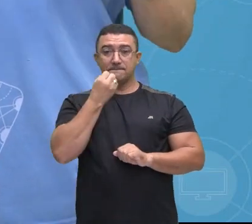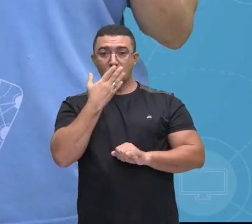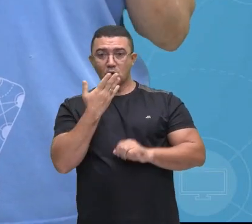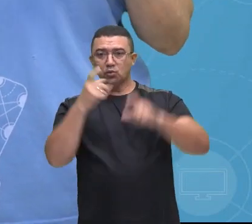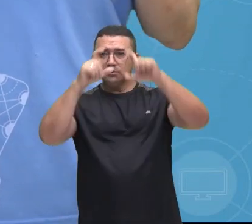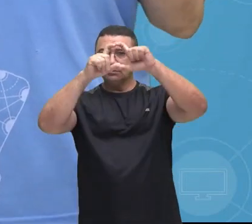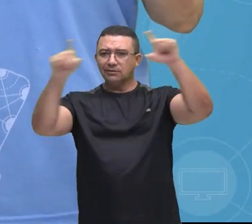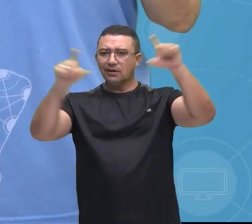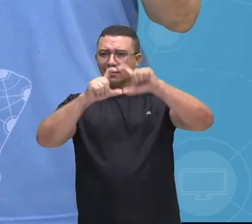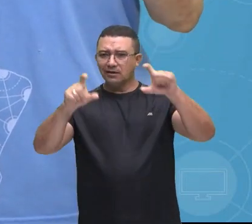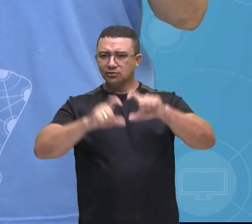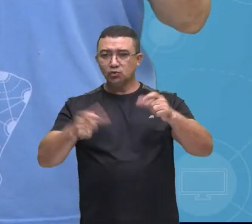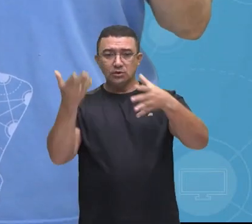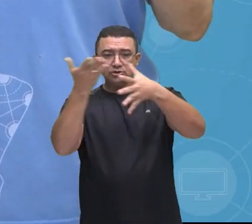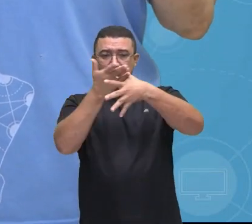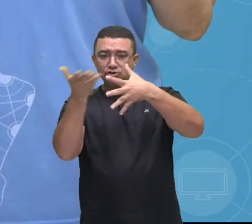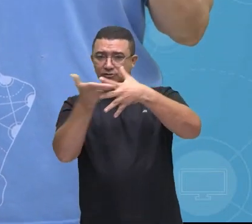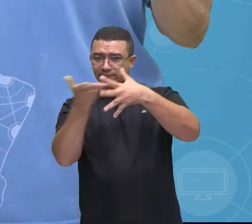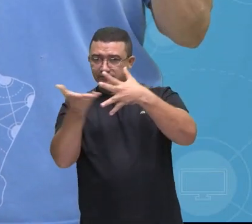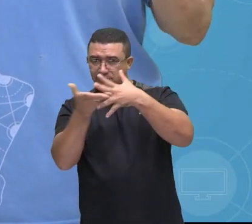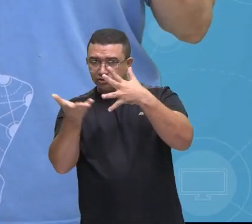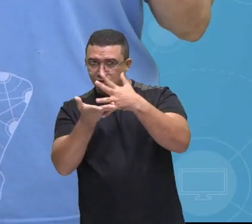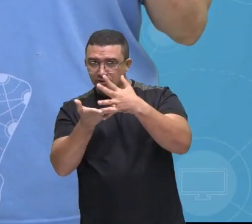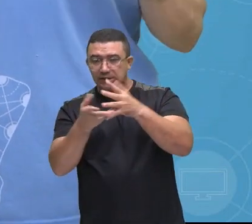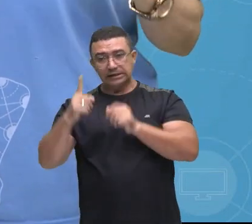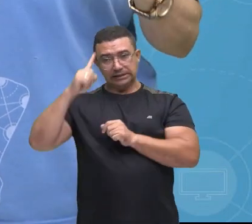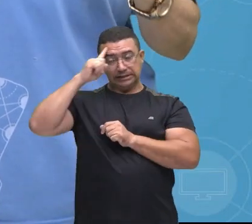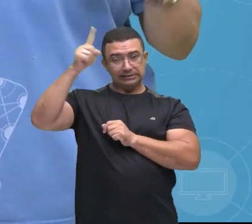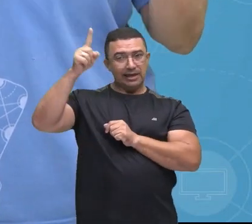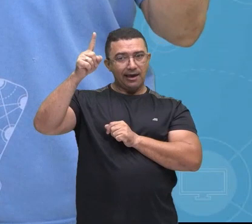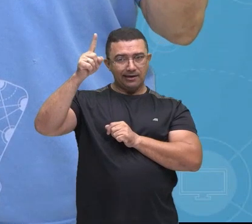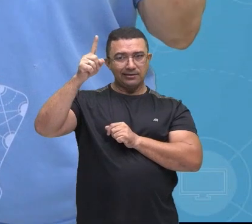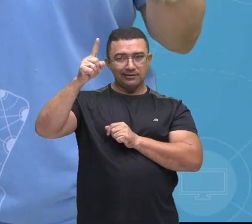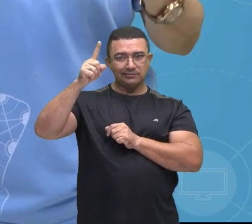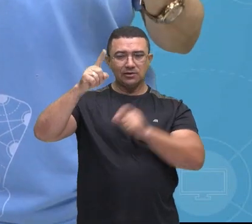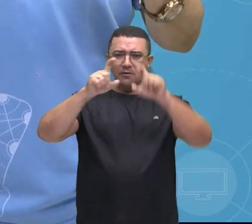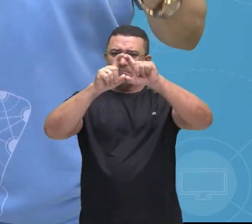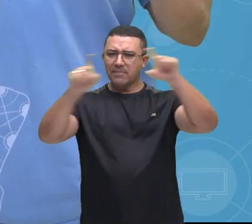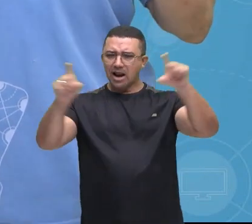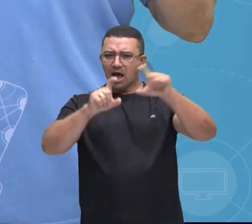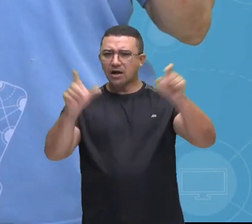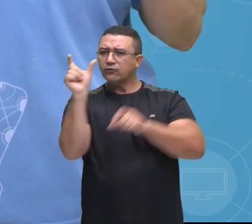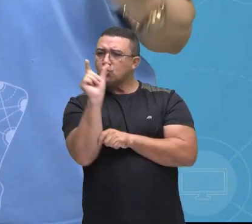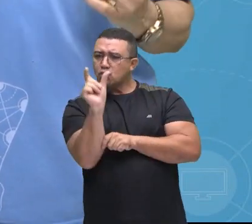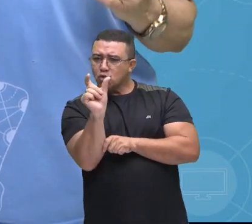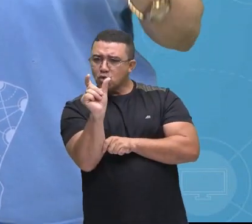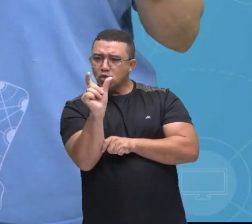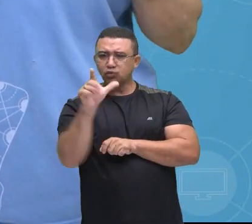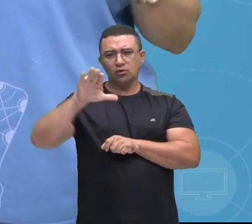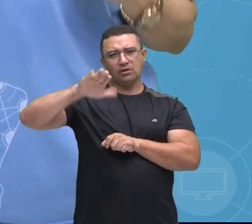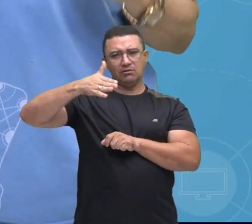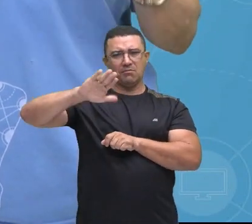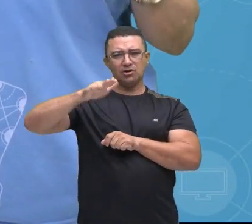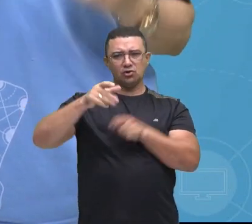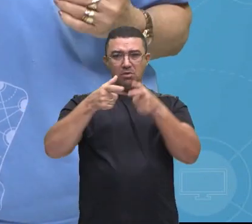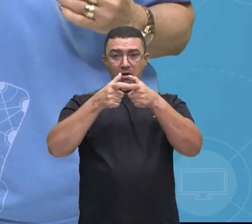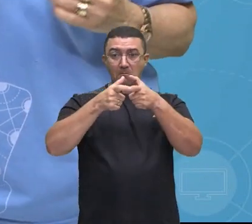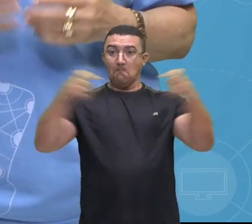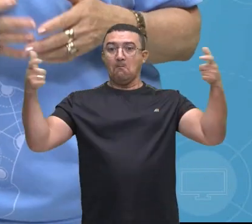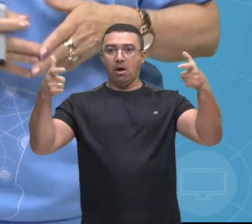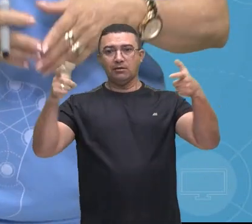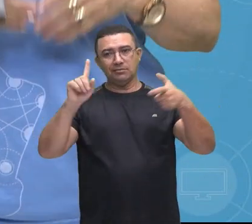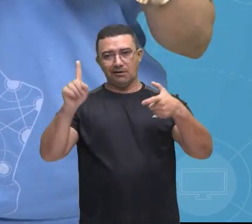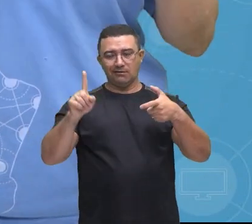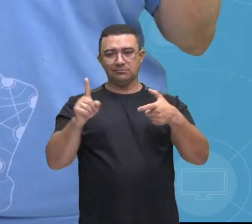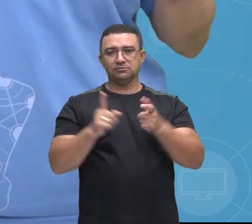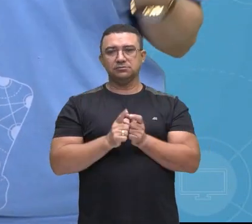ideias, né? Ali em parágrafos curtos e médios. Isso facilita, isso ajuda a